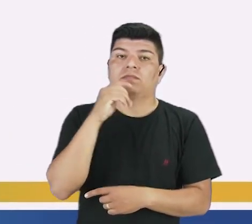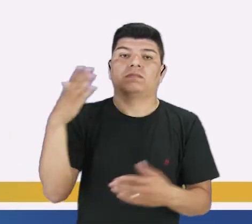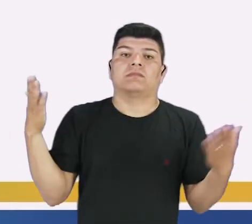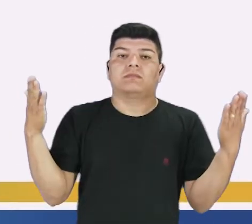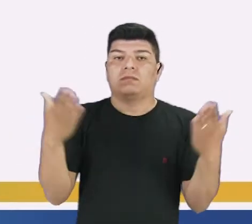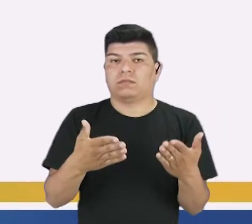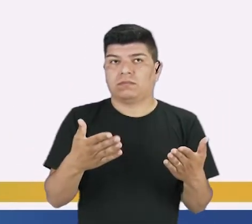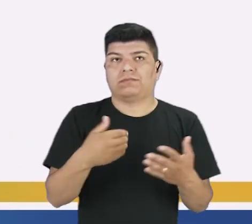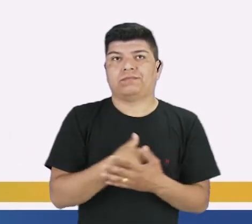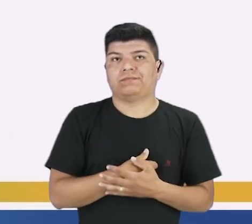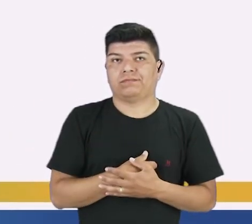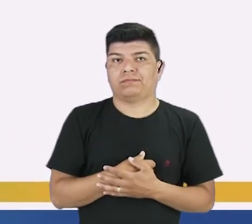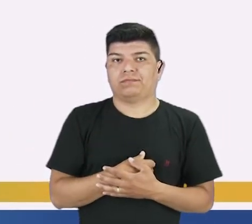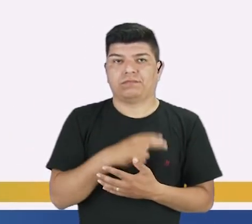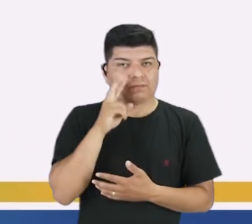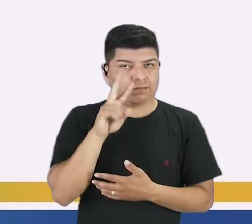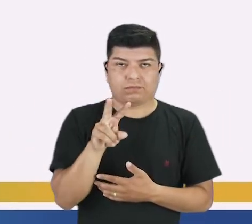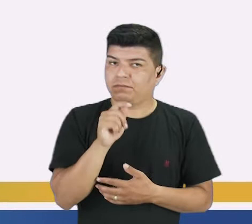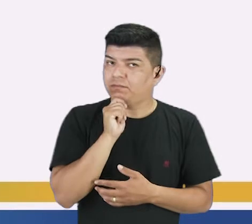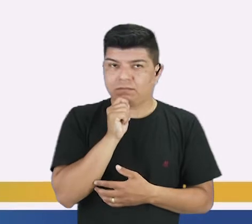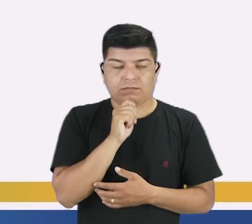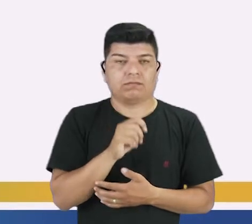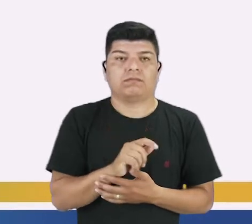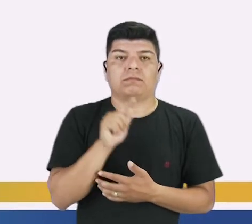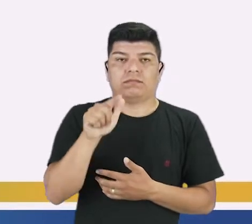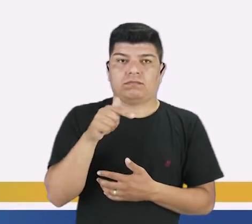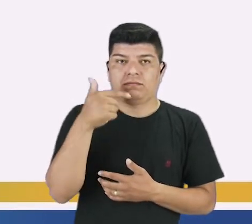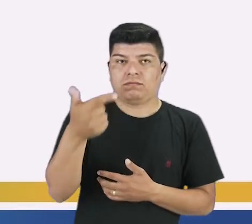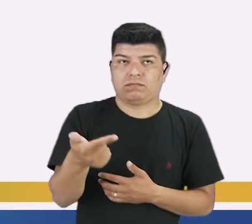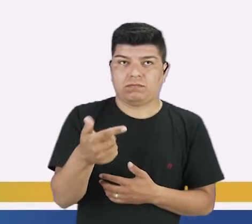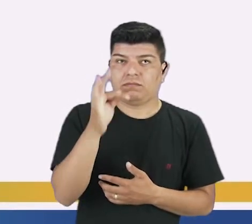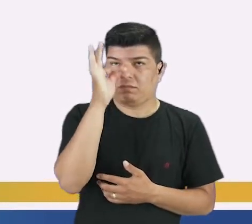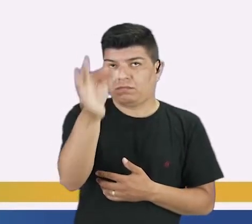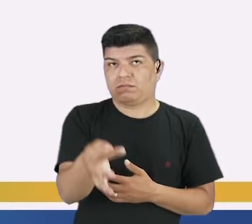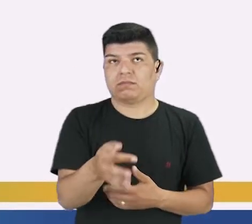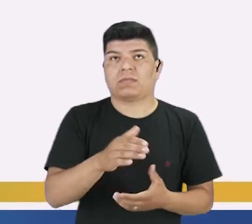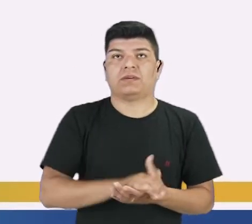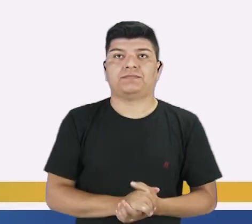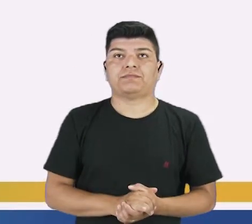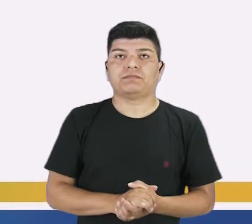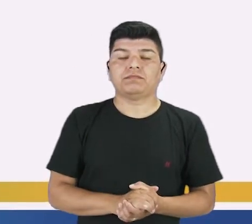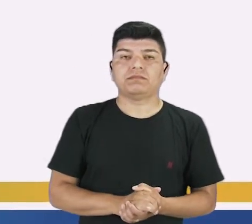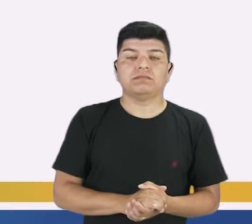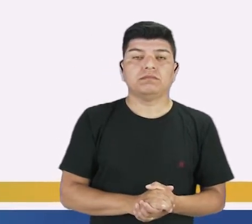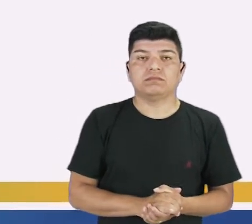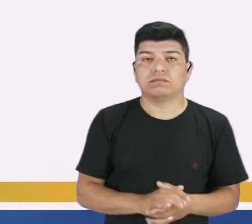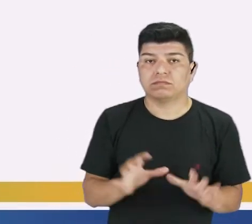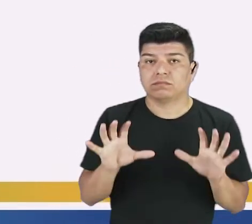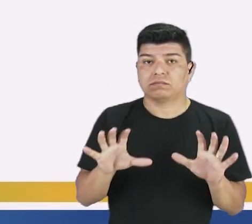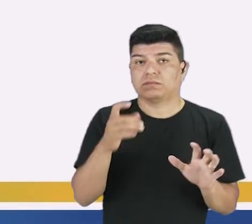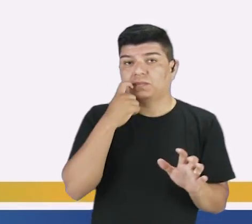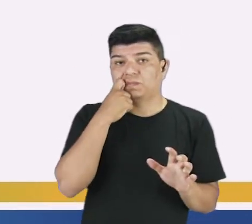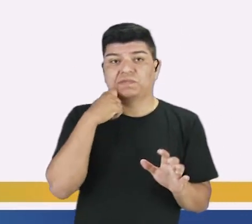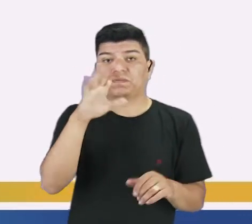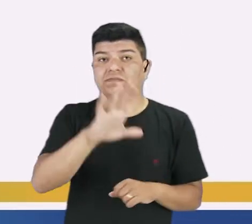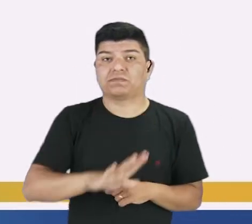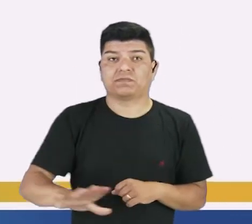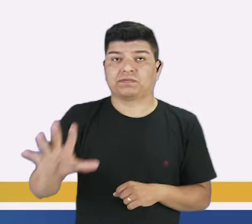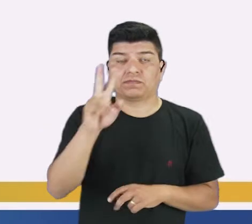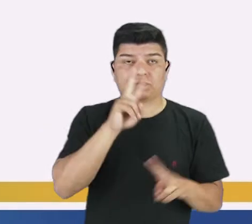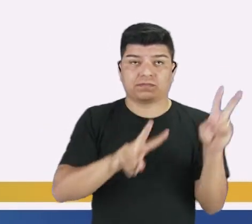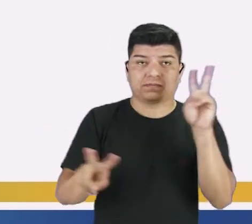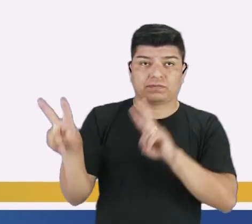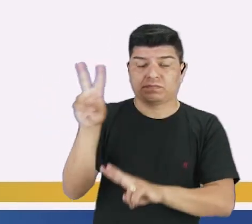momento, nós não ainda vimos. Vamos deixar mais para frente. Então, isso aqui é um apanhado geral, uma visão